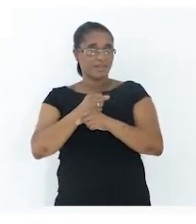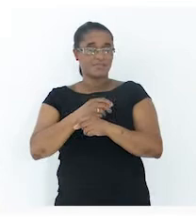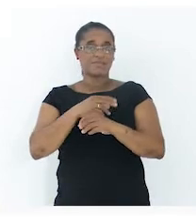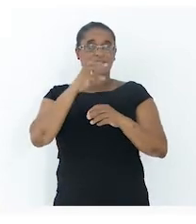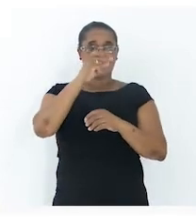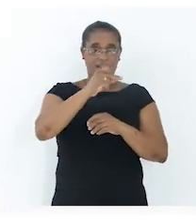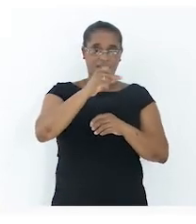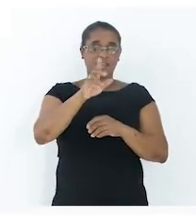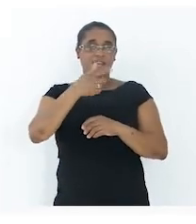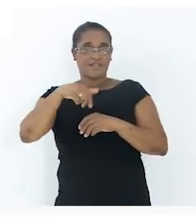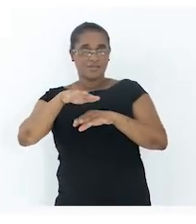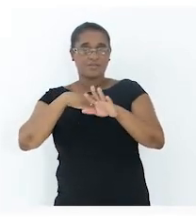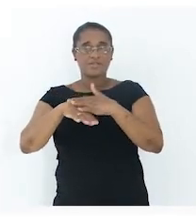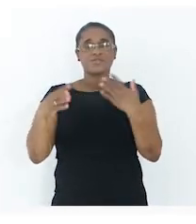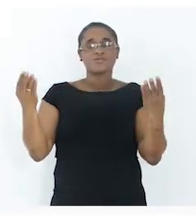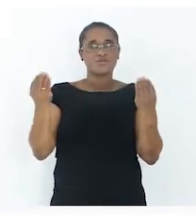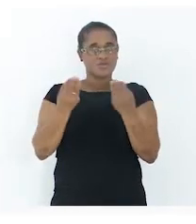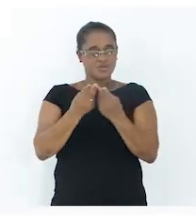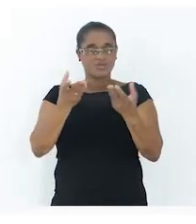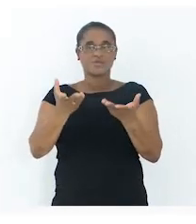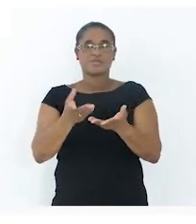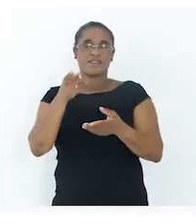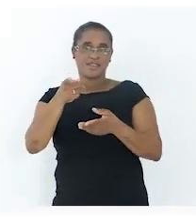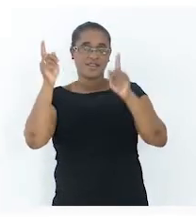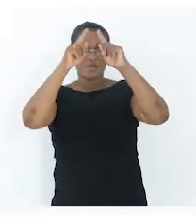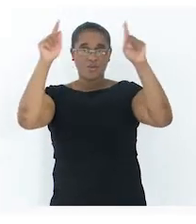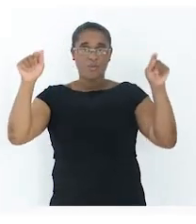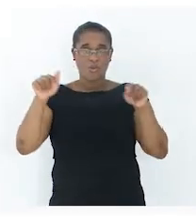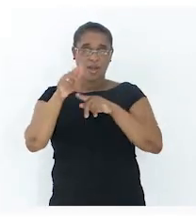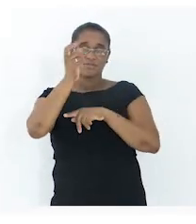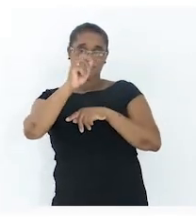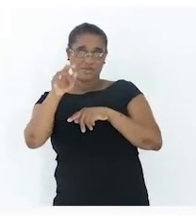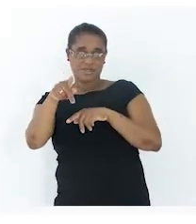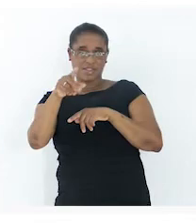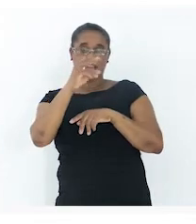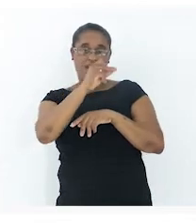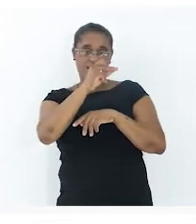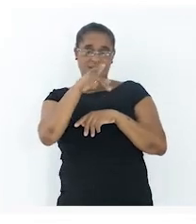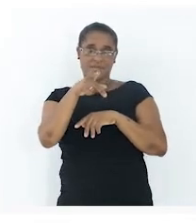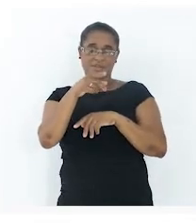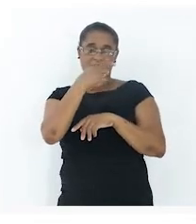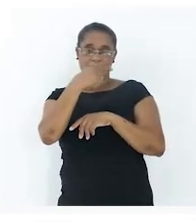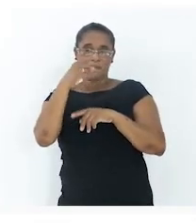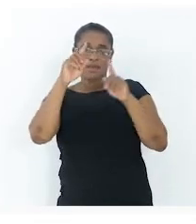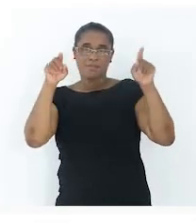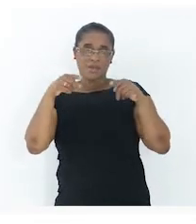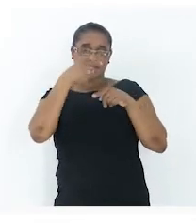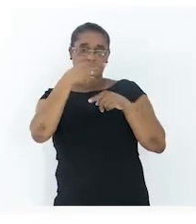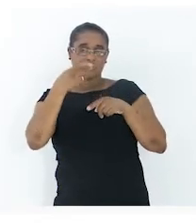resolver juntamente. Aqui no quadro, nós temos a linha A, menos